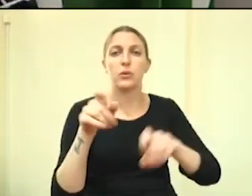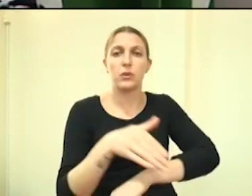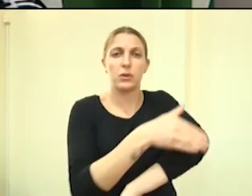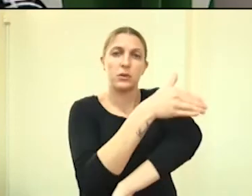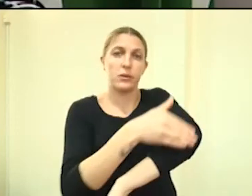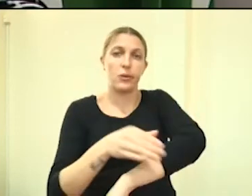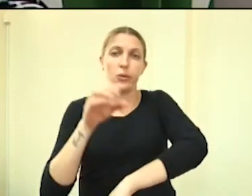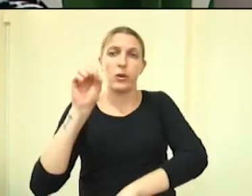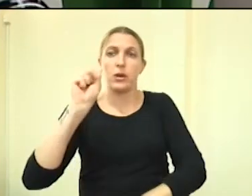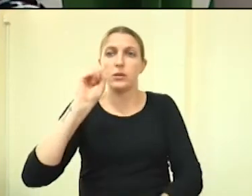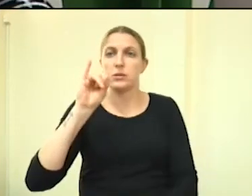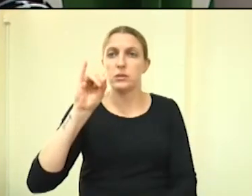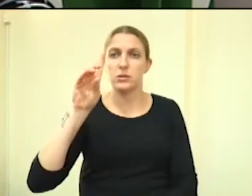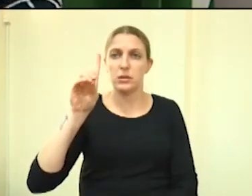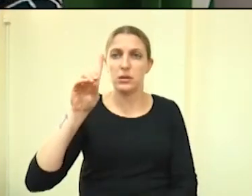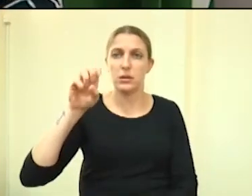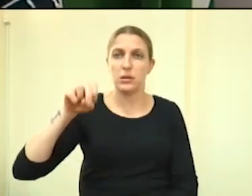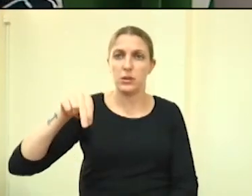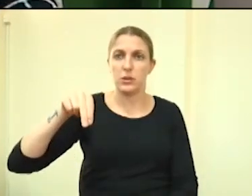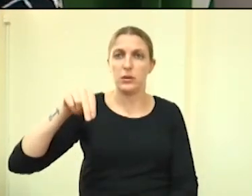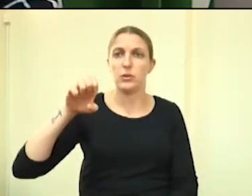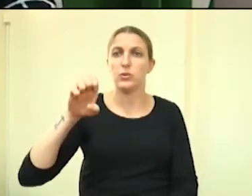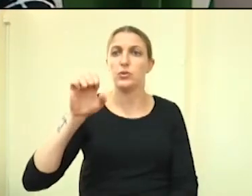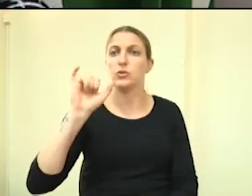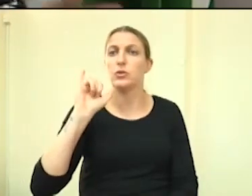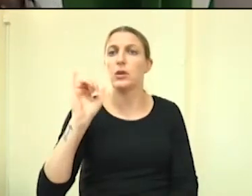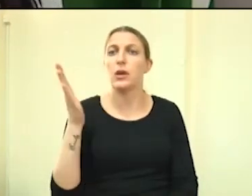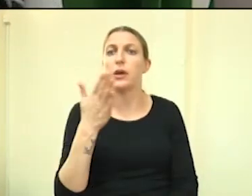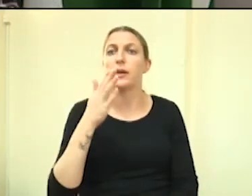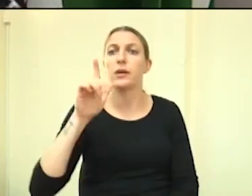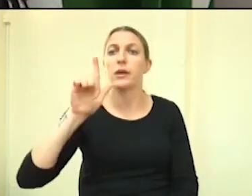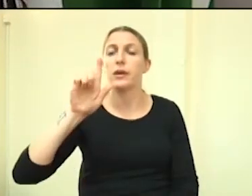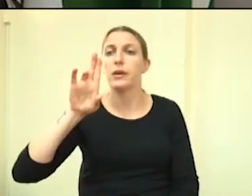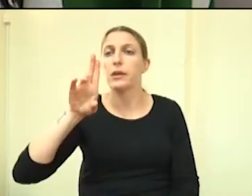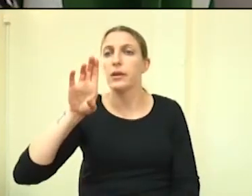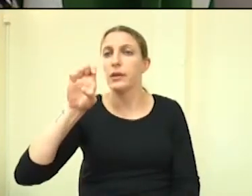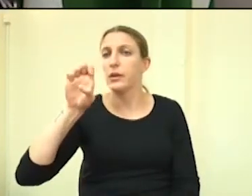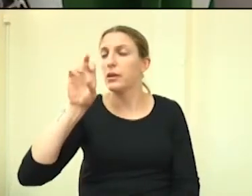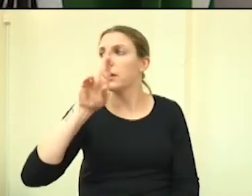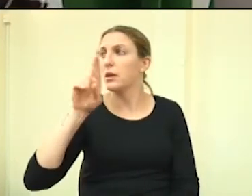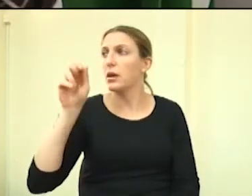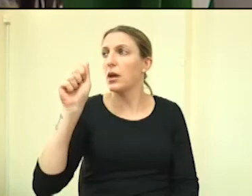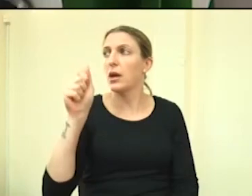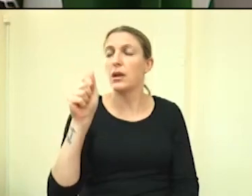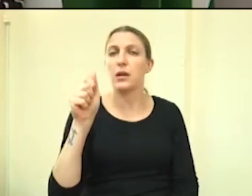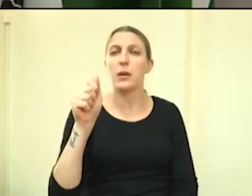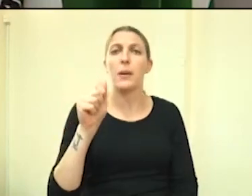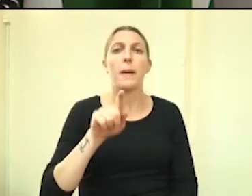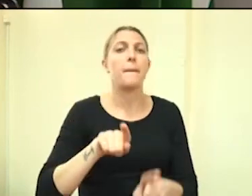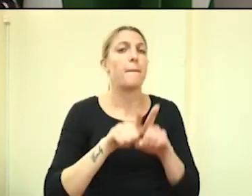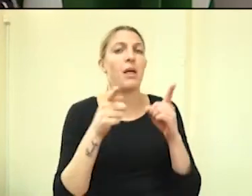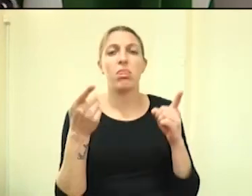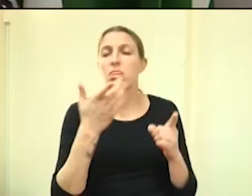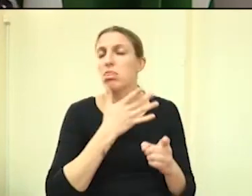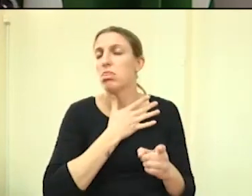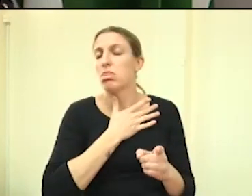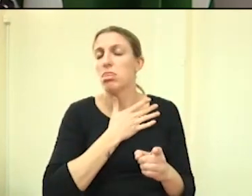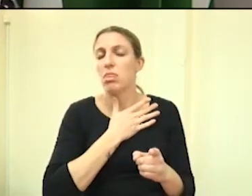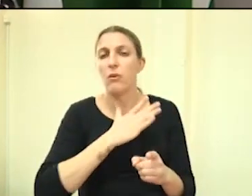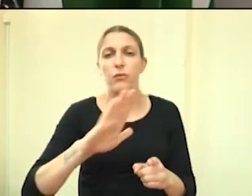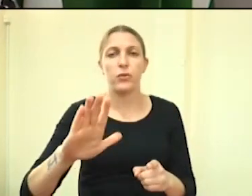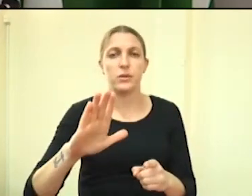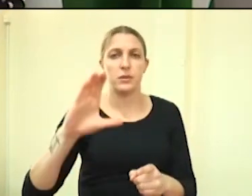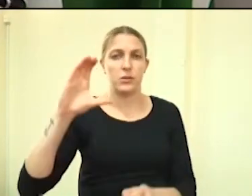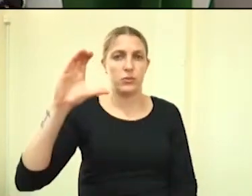Guerra. E, por incrível que pareça, veio um indeferimento do CONTRAN.